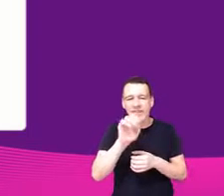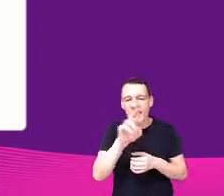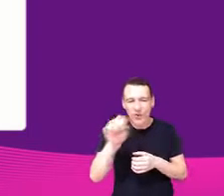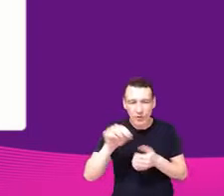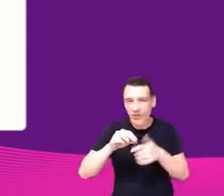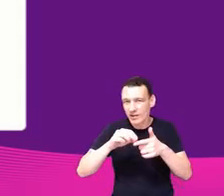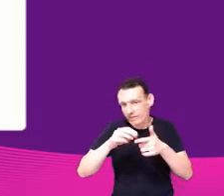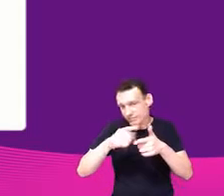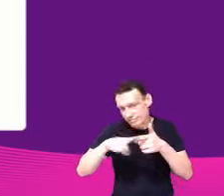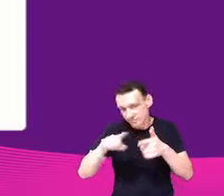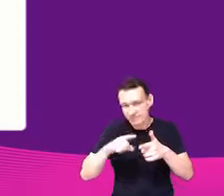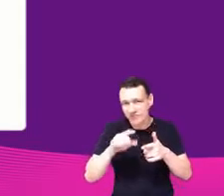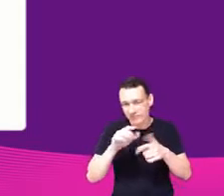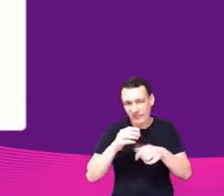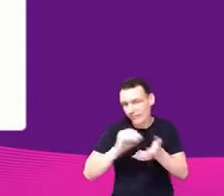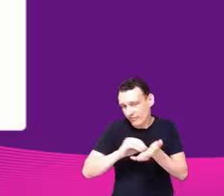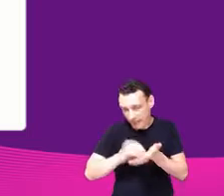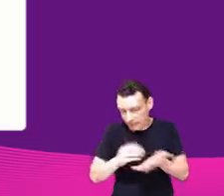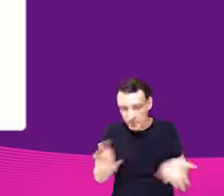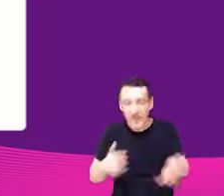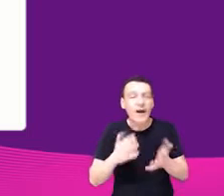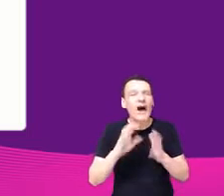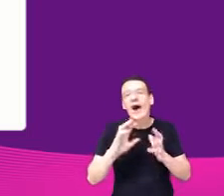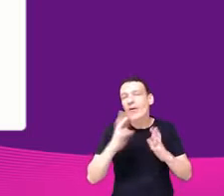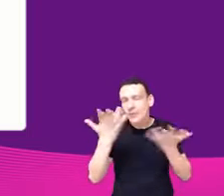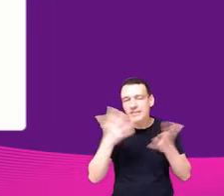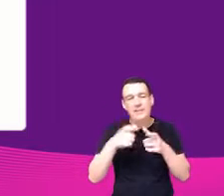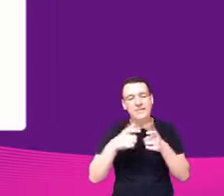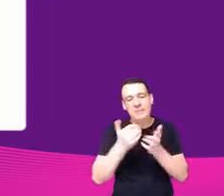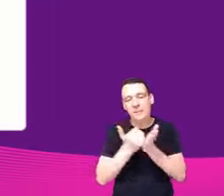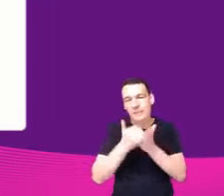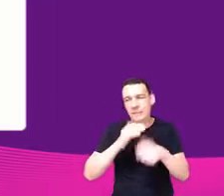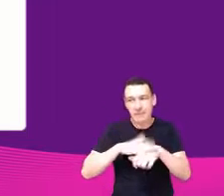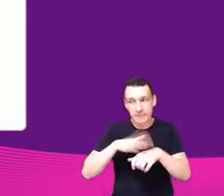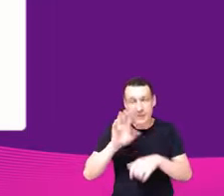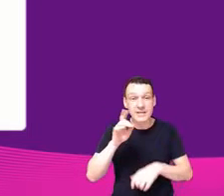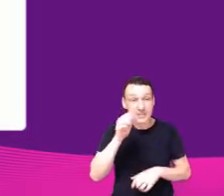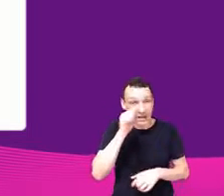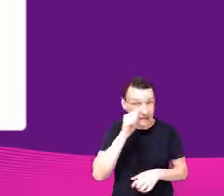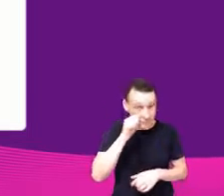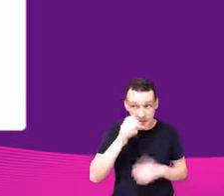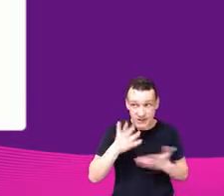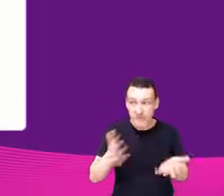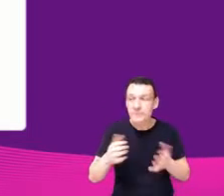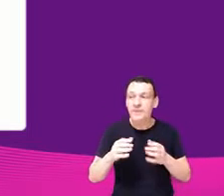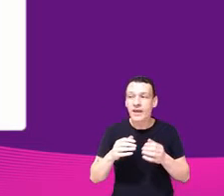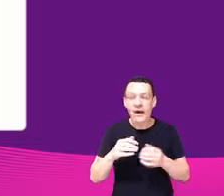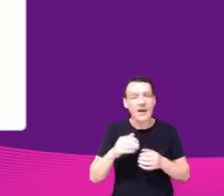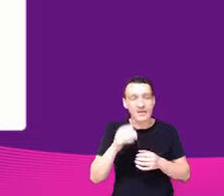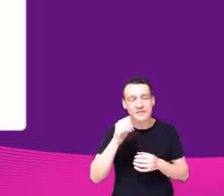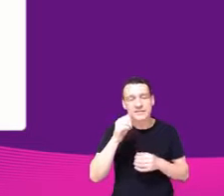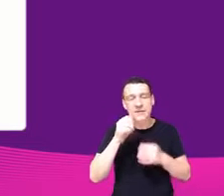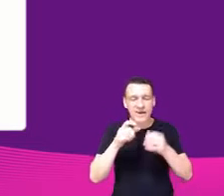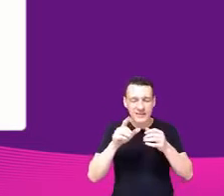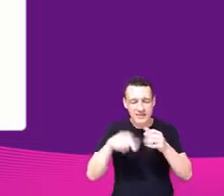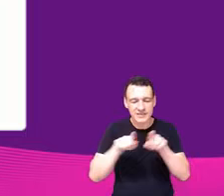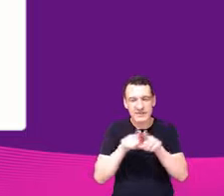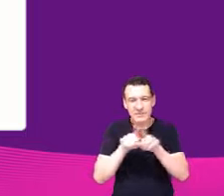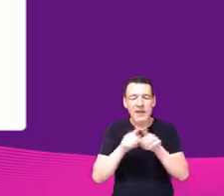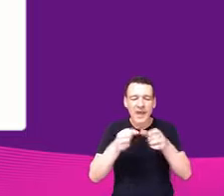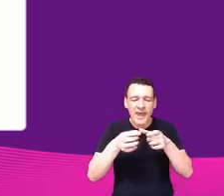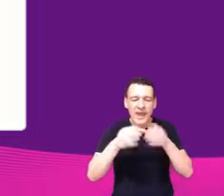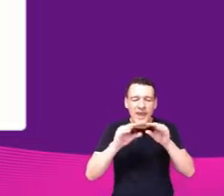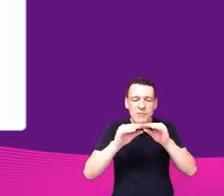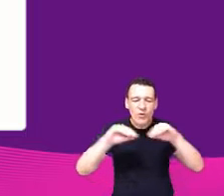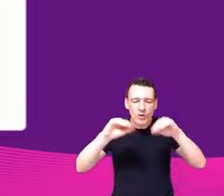aparecimento da anemia, ou redução dos níveis de hemoglobina do sangue, e essa redução na oferta de oxigênio para